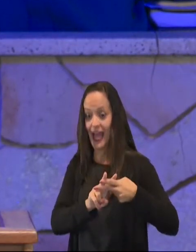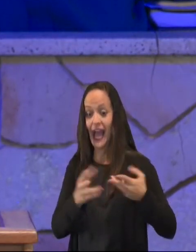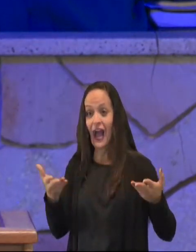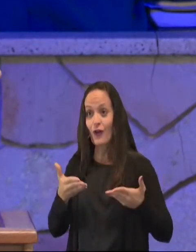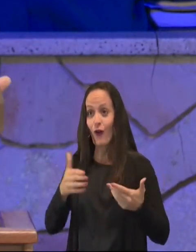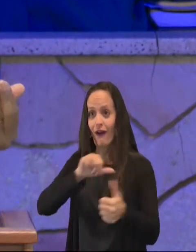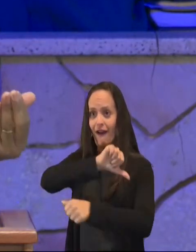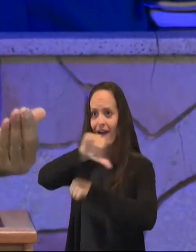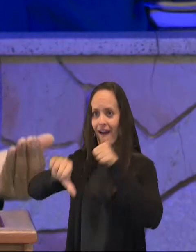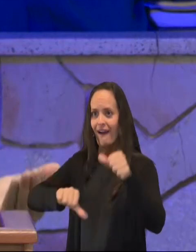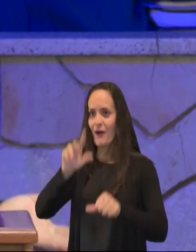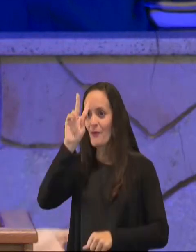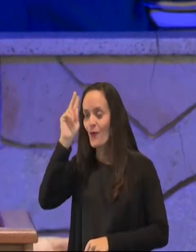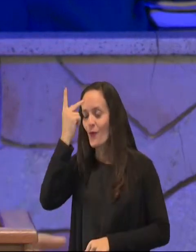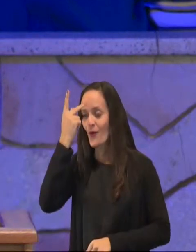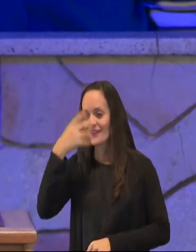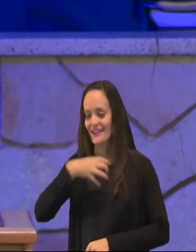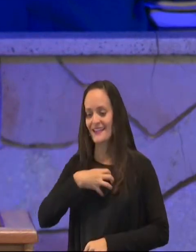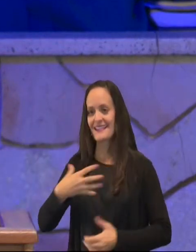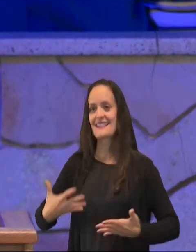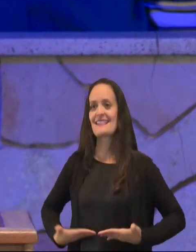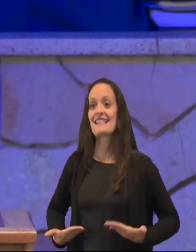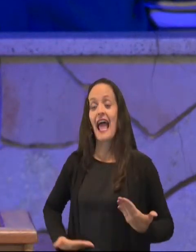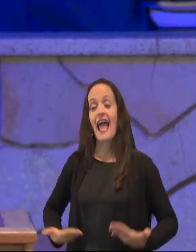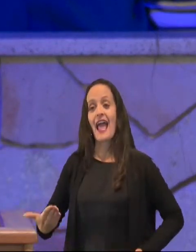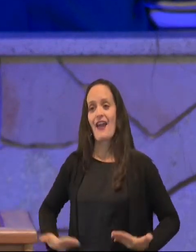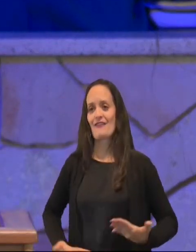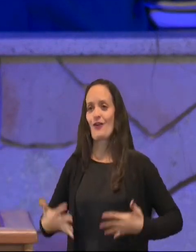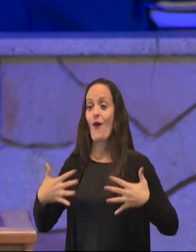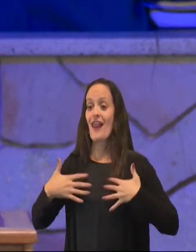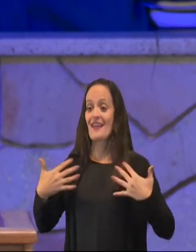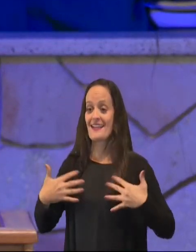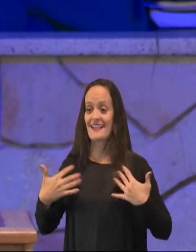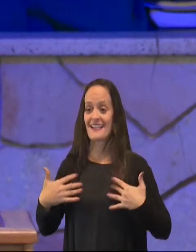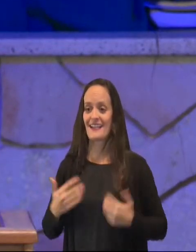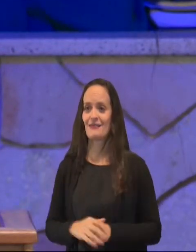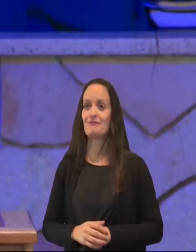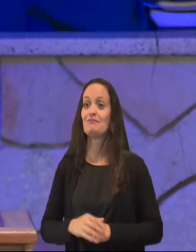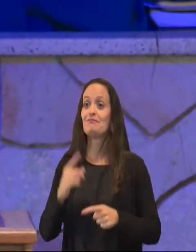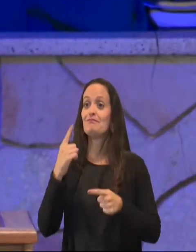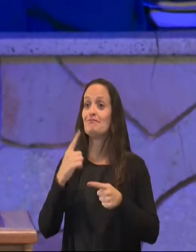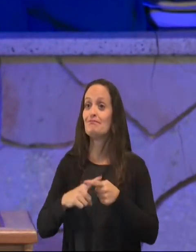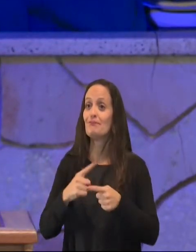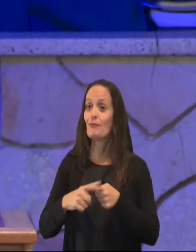são opostos ao momento. Ele levou-os ao